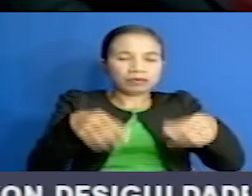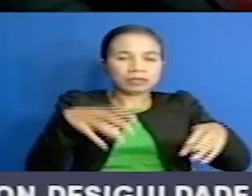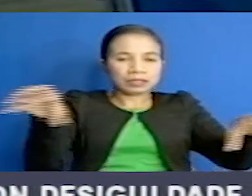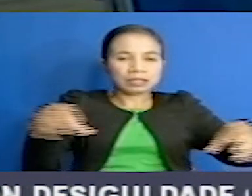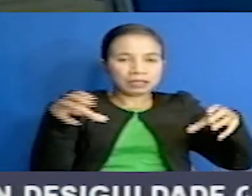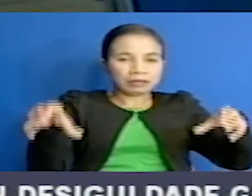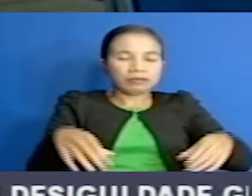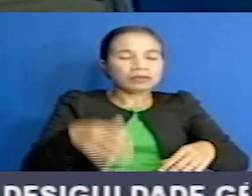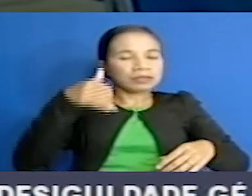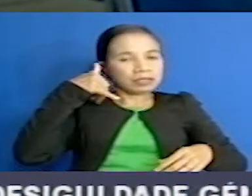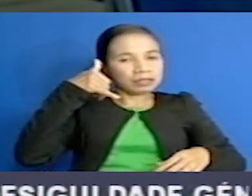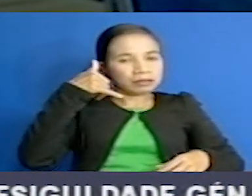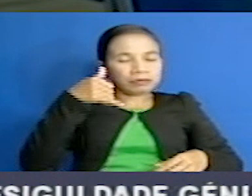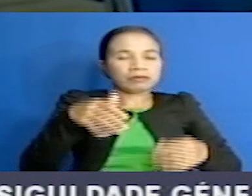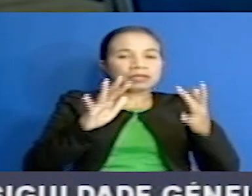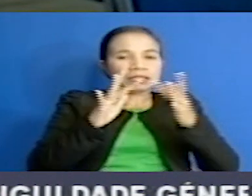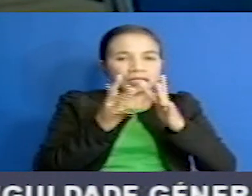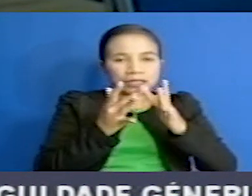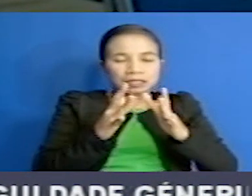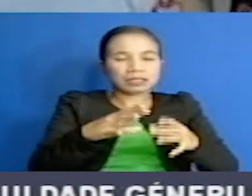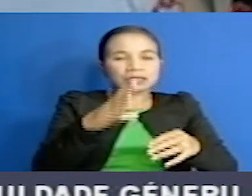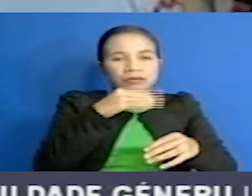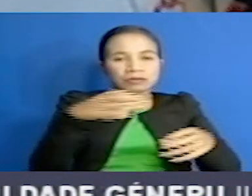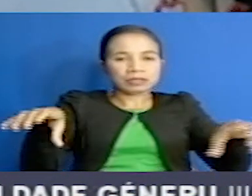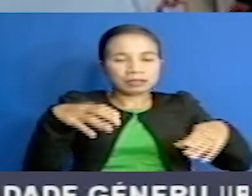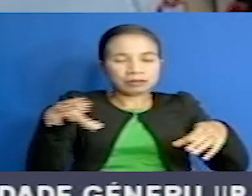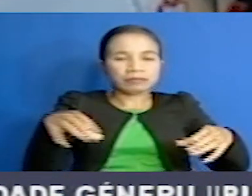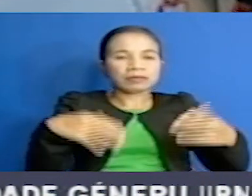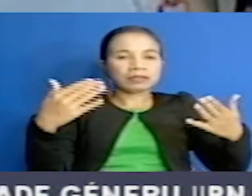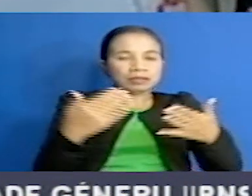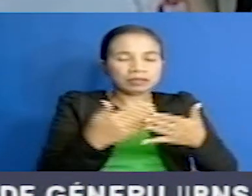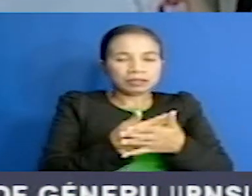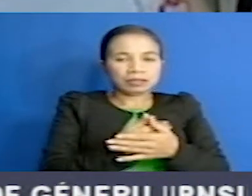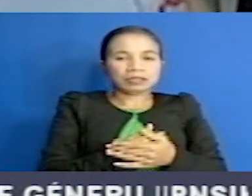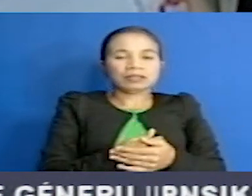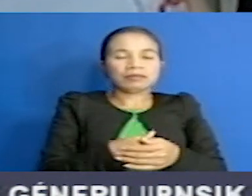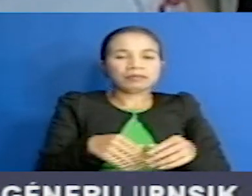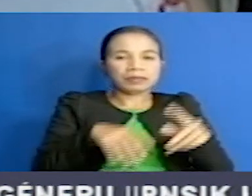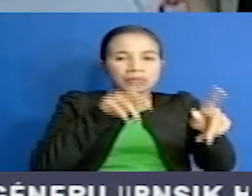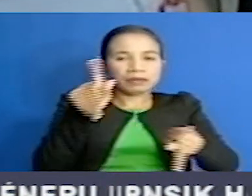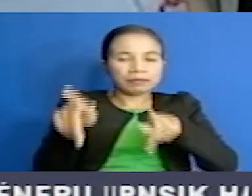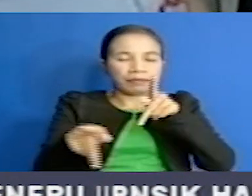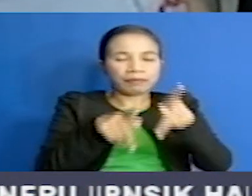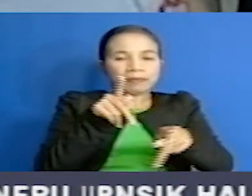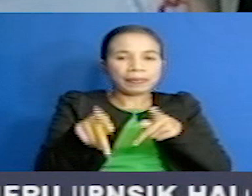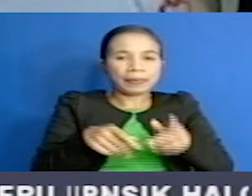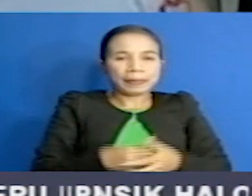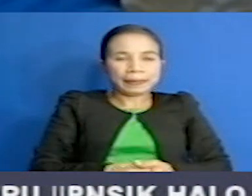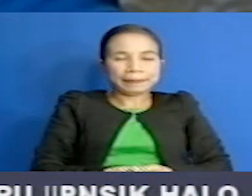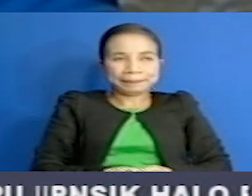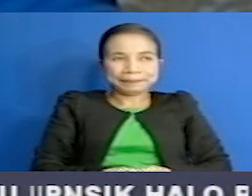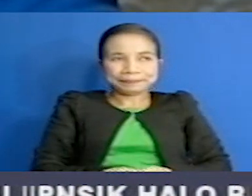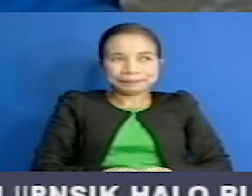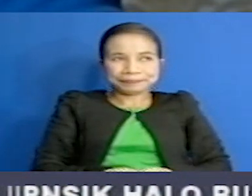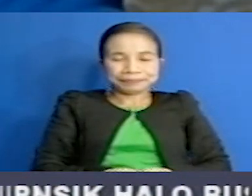serviço telefone, internet, no serviço digital Ciracelo ba consumidor Cira. A Ministério